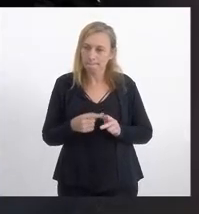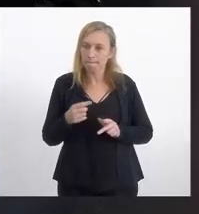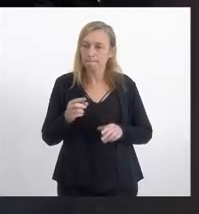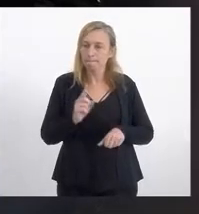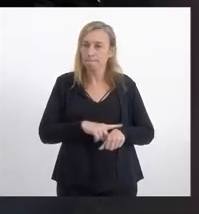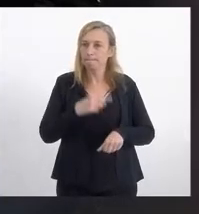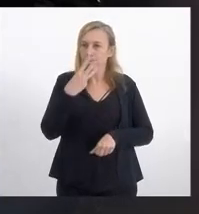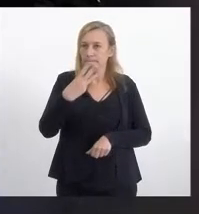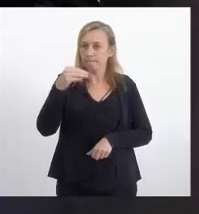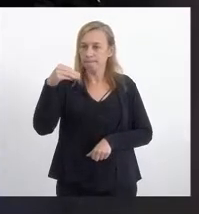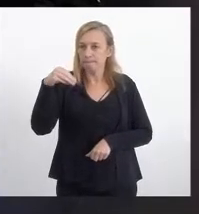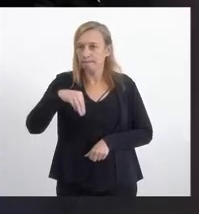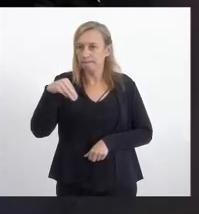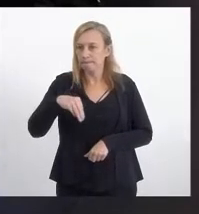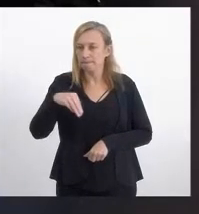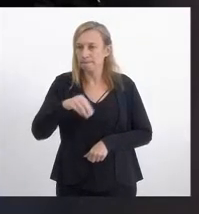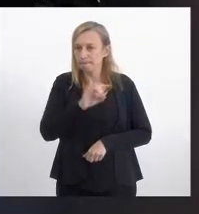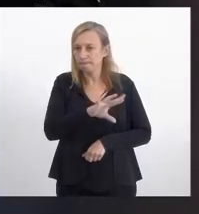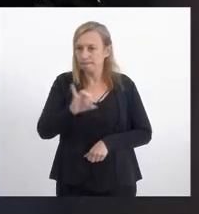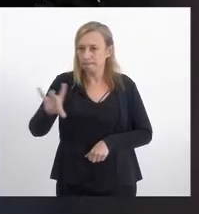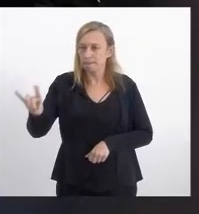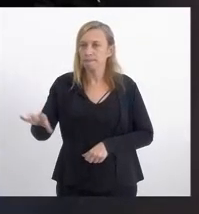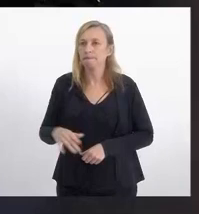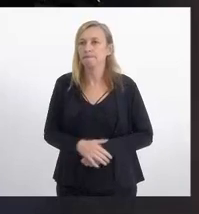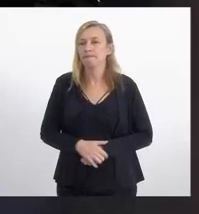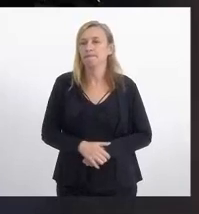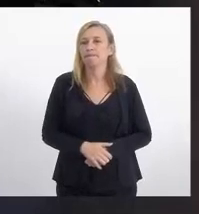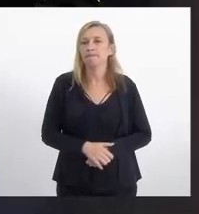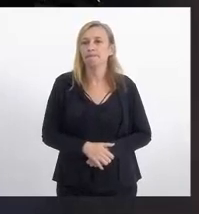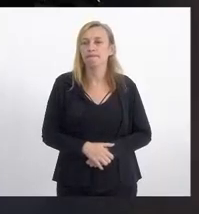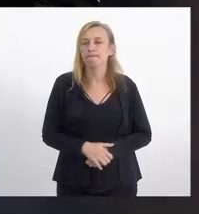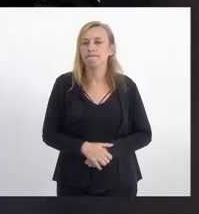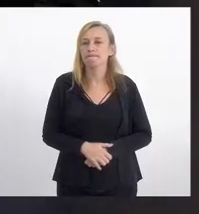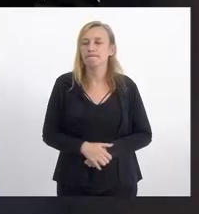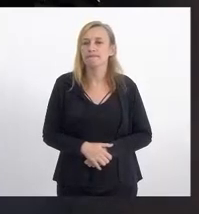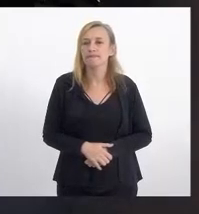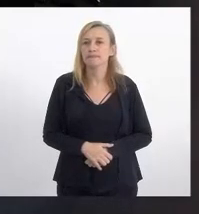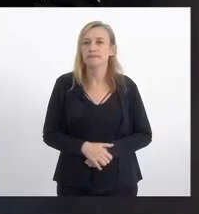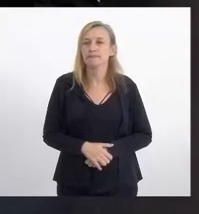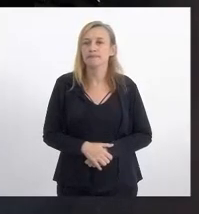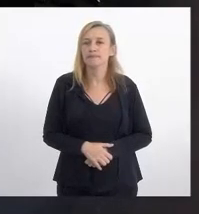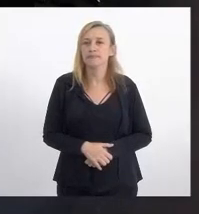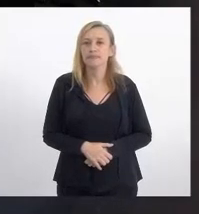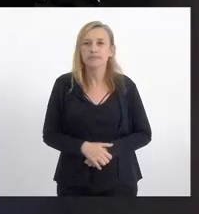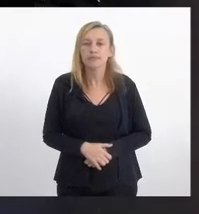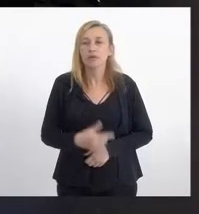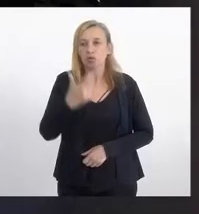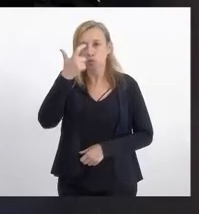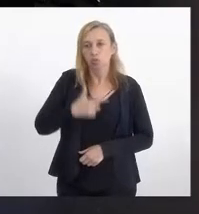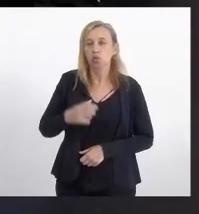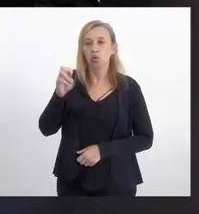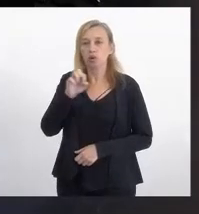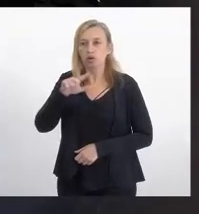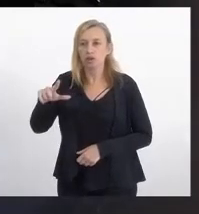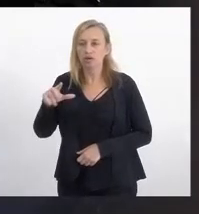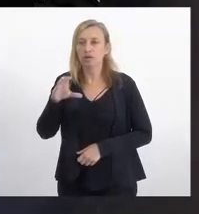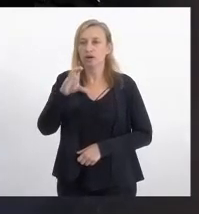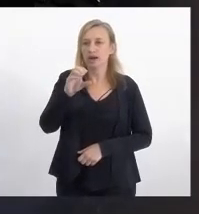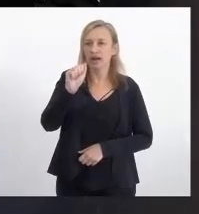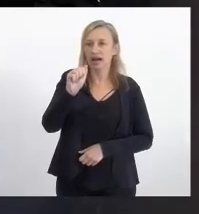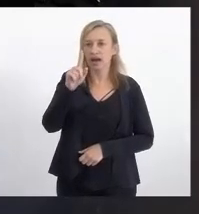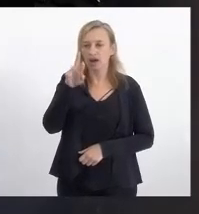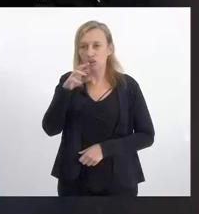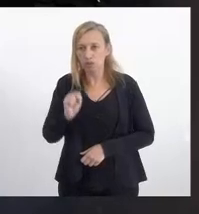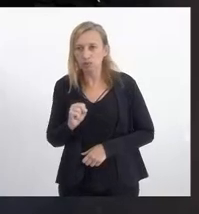de 3 minutos para os inscritos por favor seu Carlos Cruvinel eu sou o Coronel Carlos da Silva Ortiz